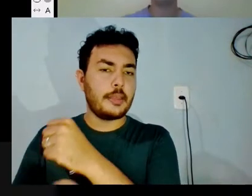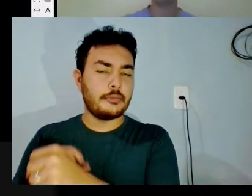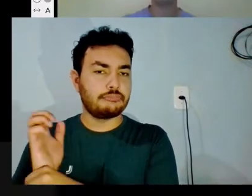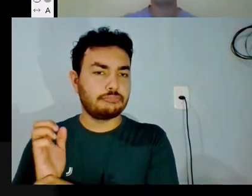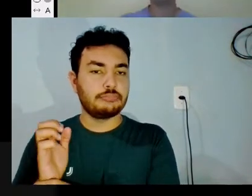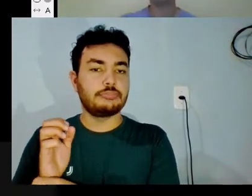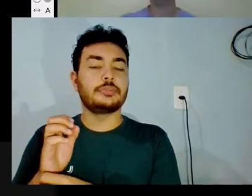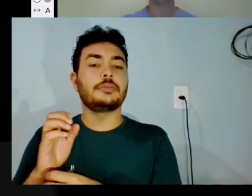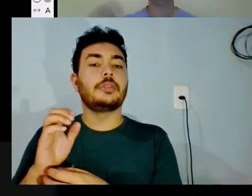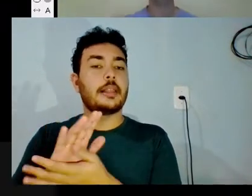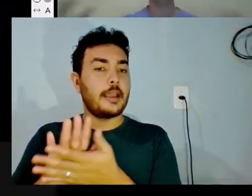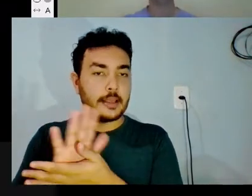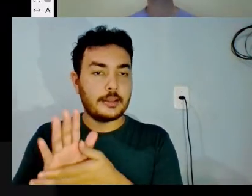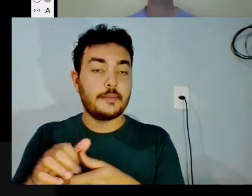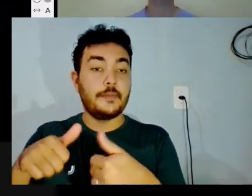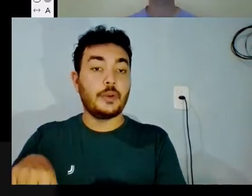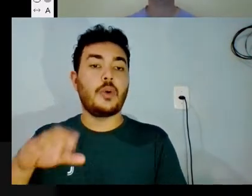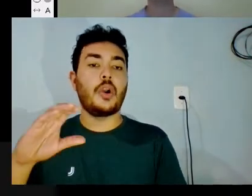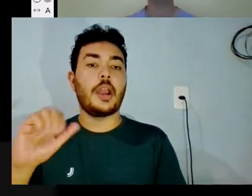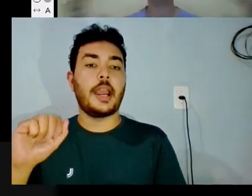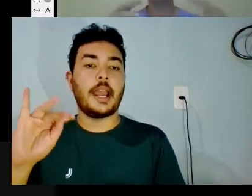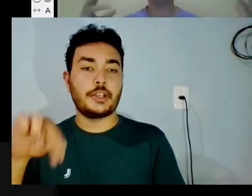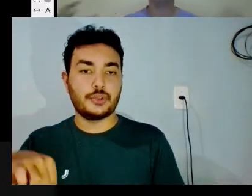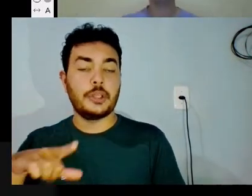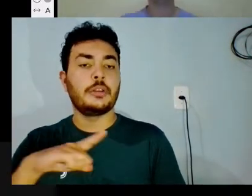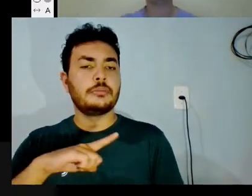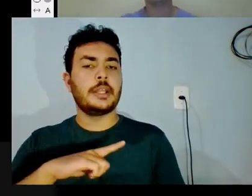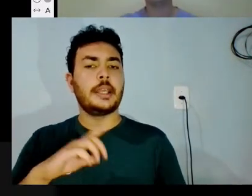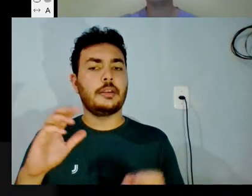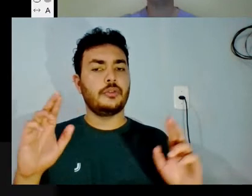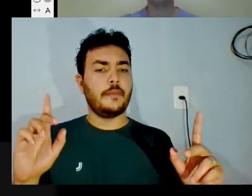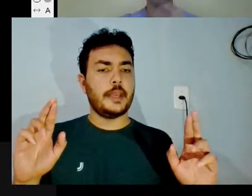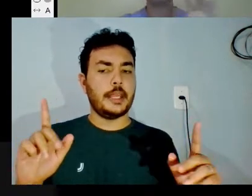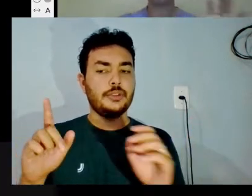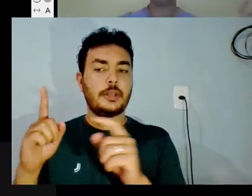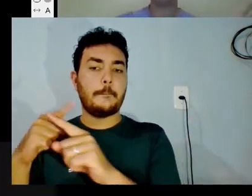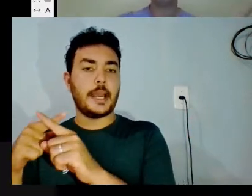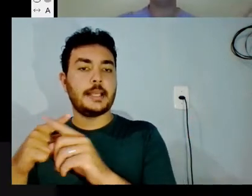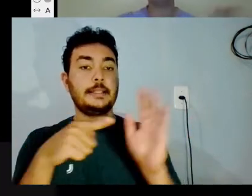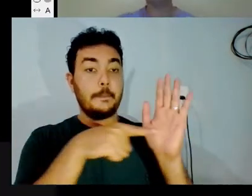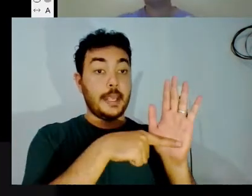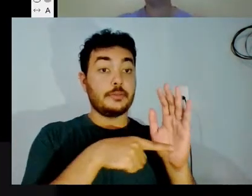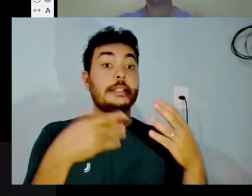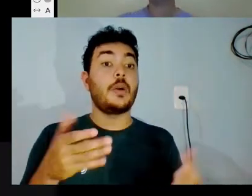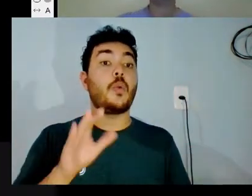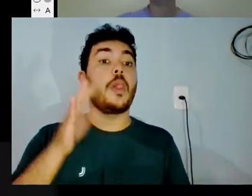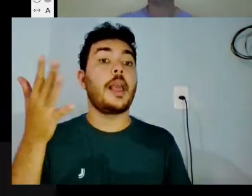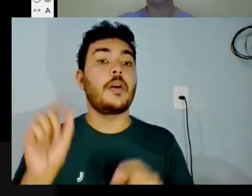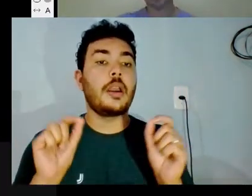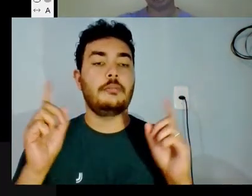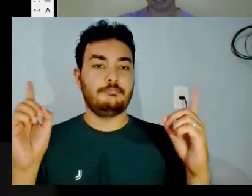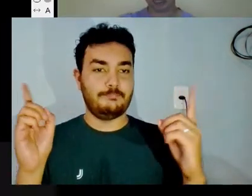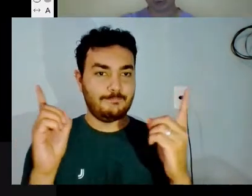né? Com sua carga positiva. E aí, como eles têm cargas opostas, eles se atrairiam, né? A mais e B menos, ou A menos e